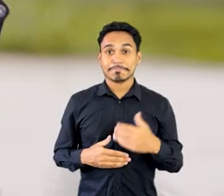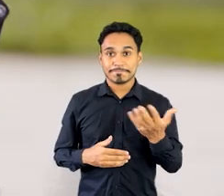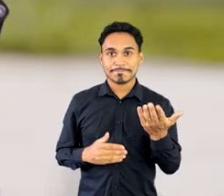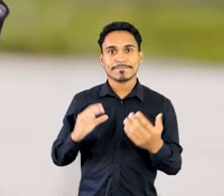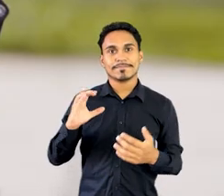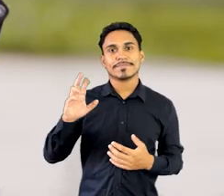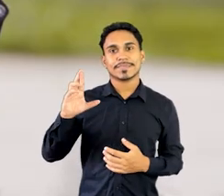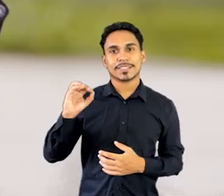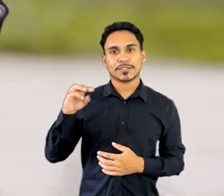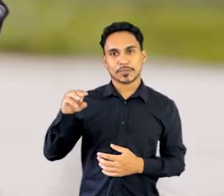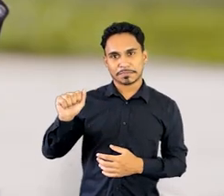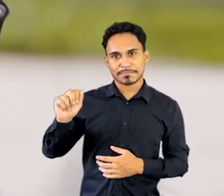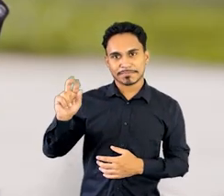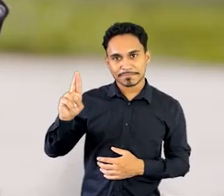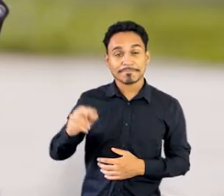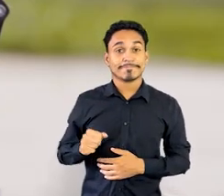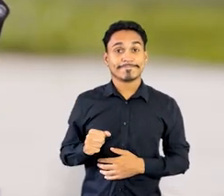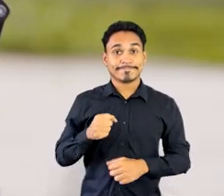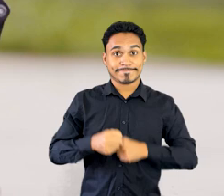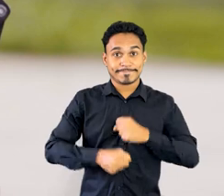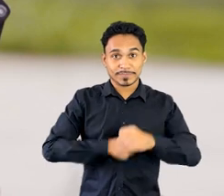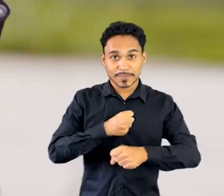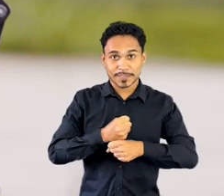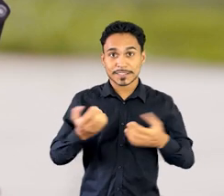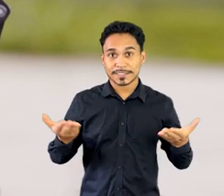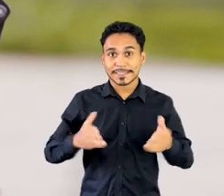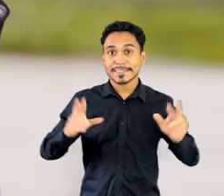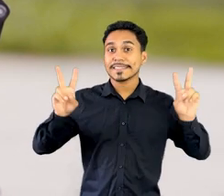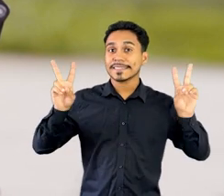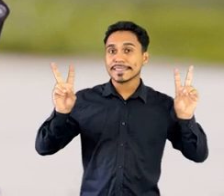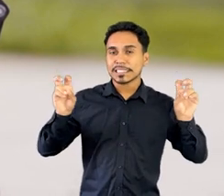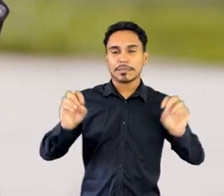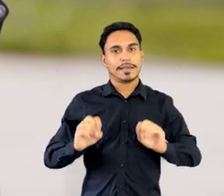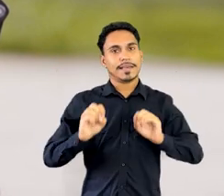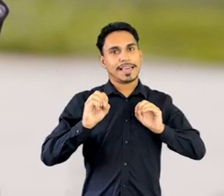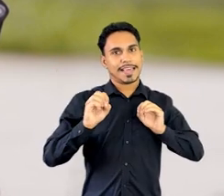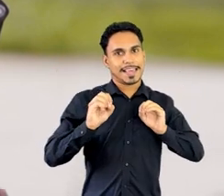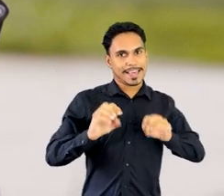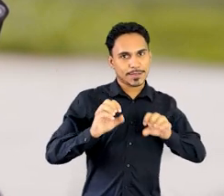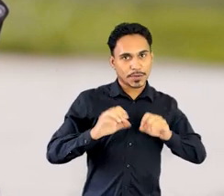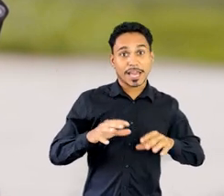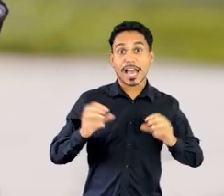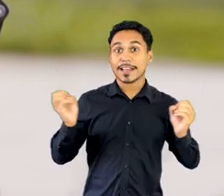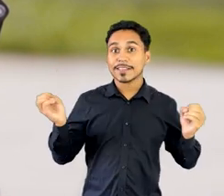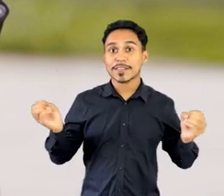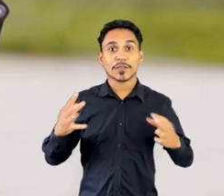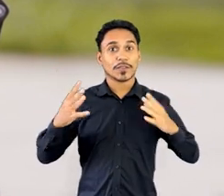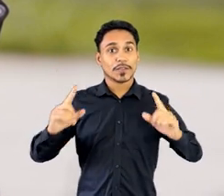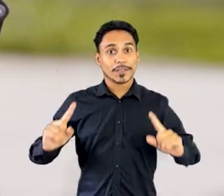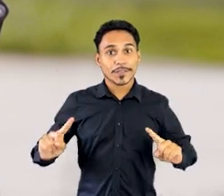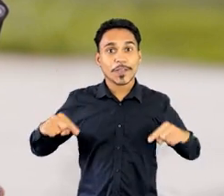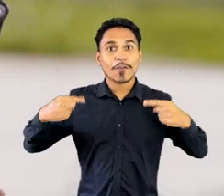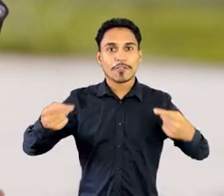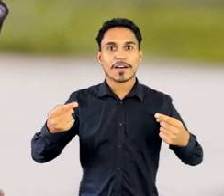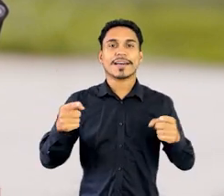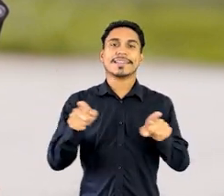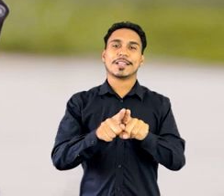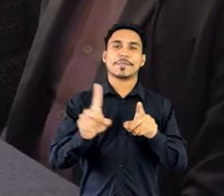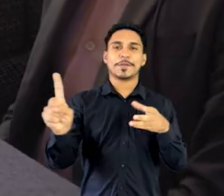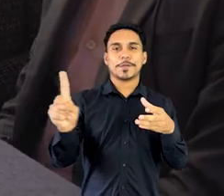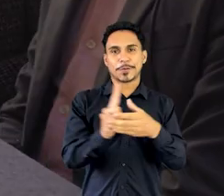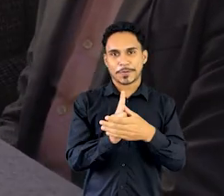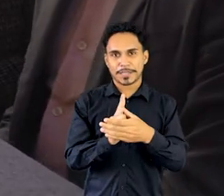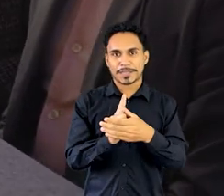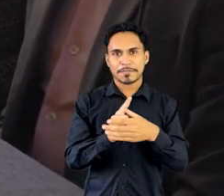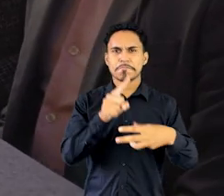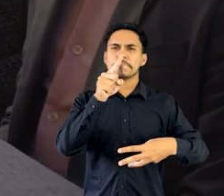criar eh o tema do conexões ifs desse ano é educar Inovar incluir